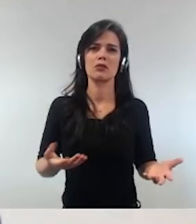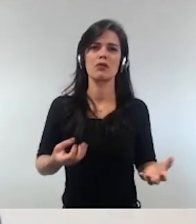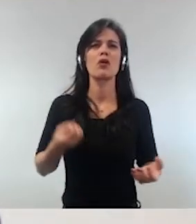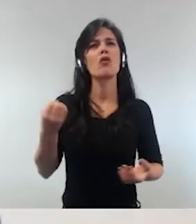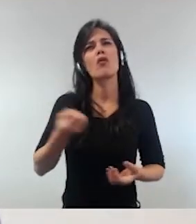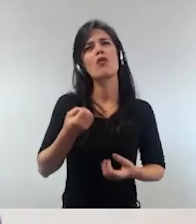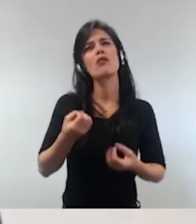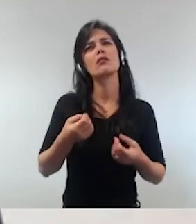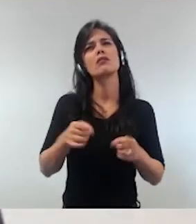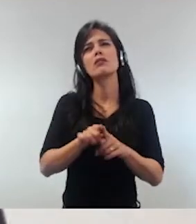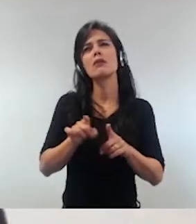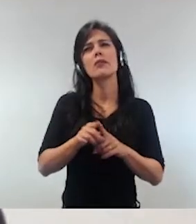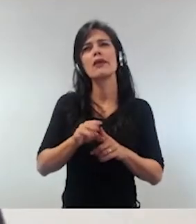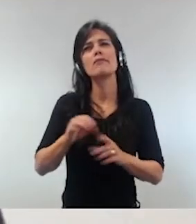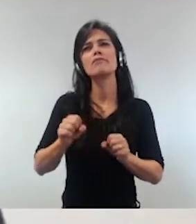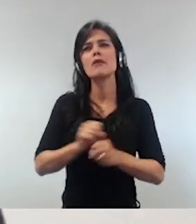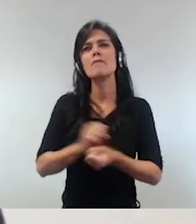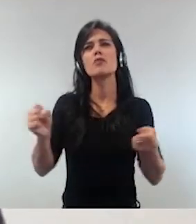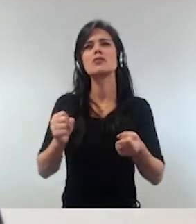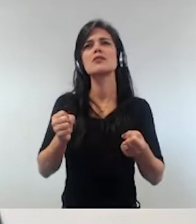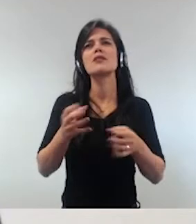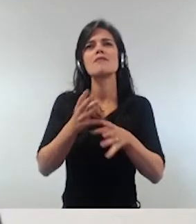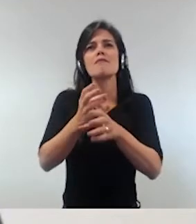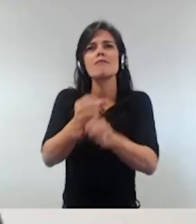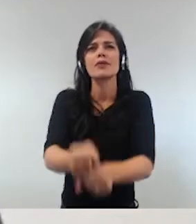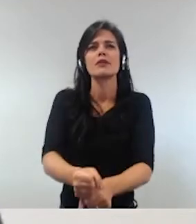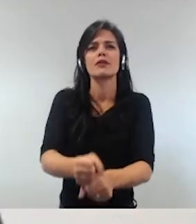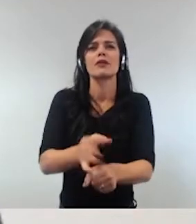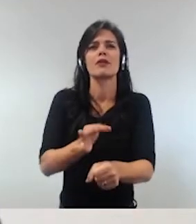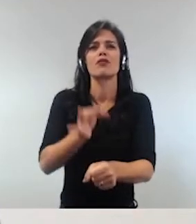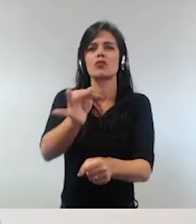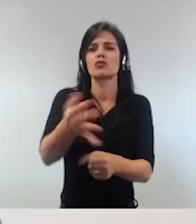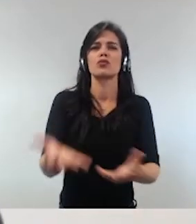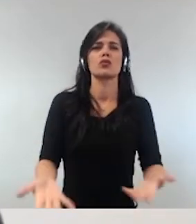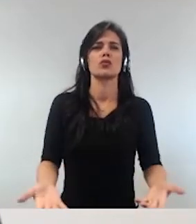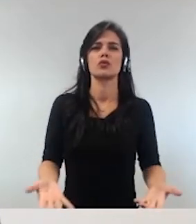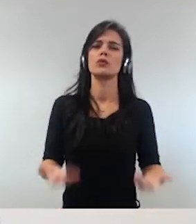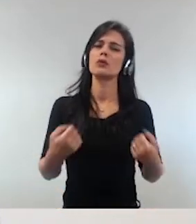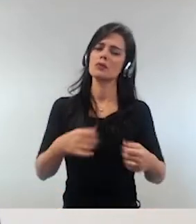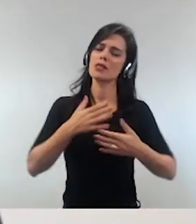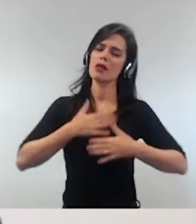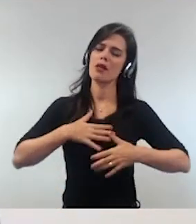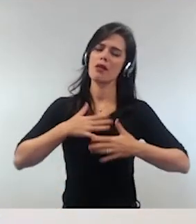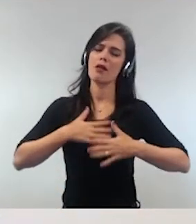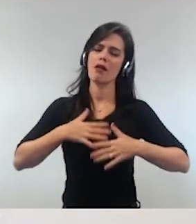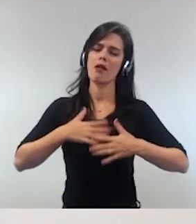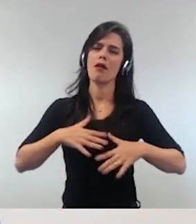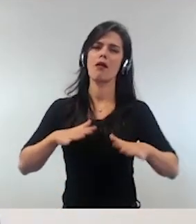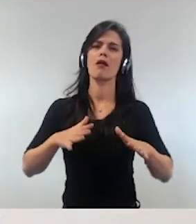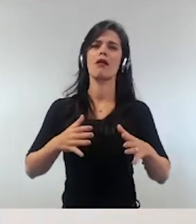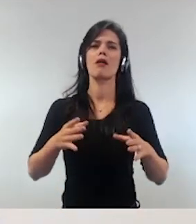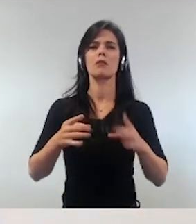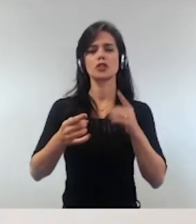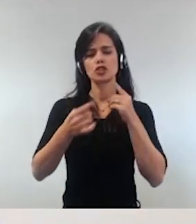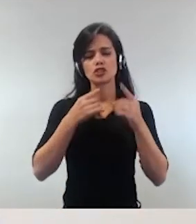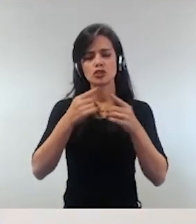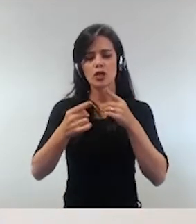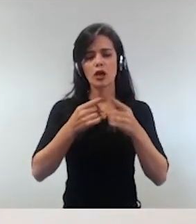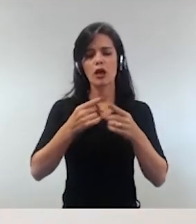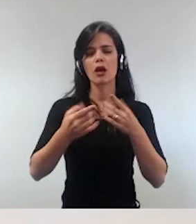algo neste momento? Então, nós temos que ter muita serenidade, muito equilíbrio, muito diálogo